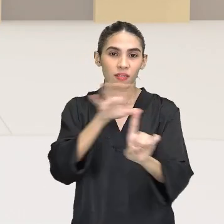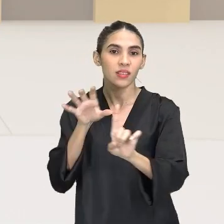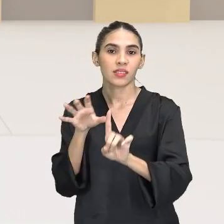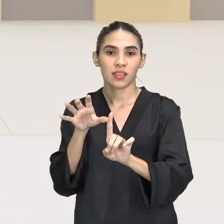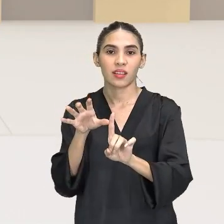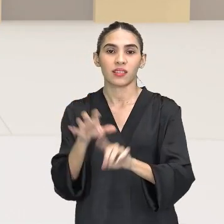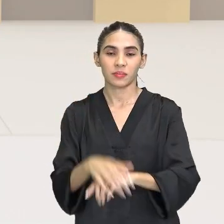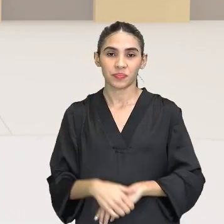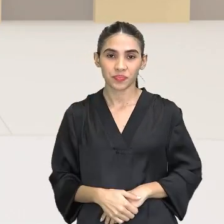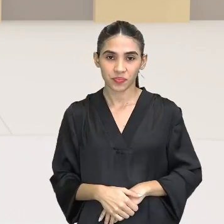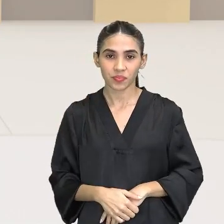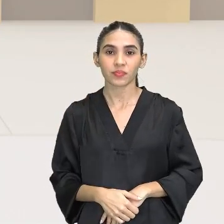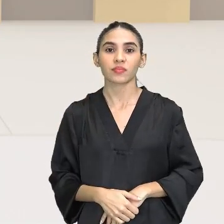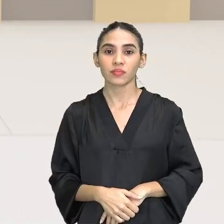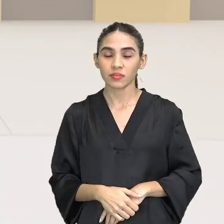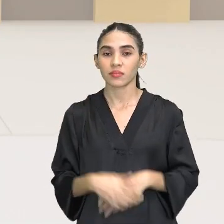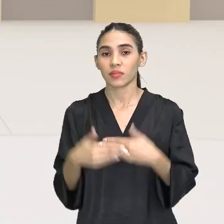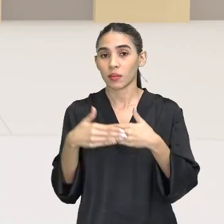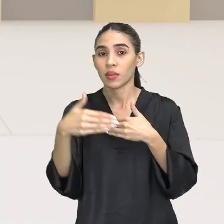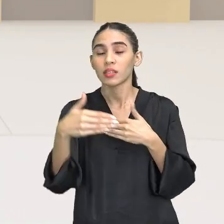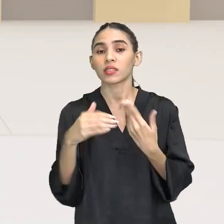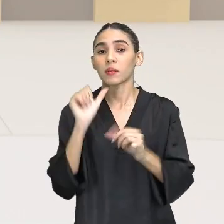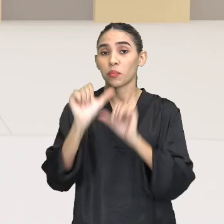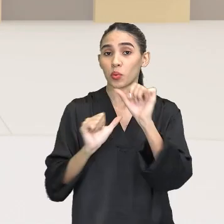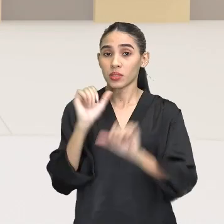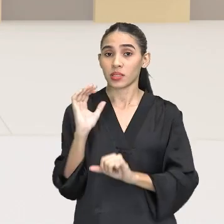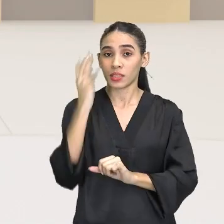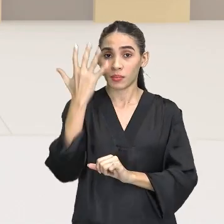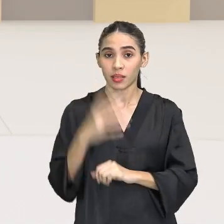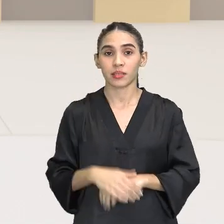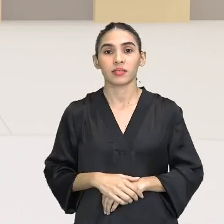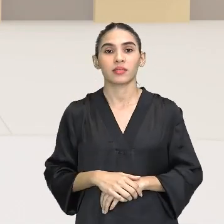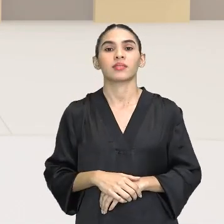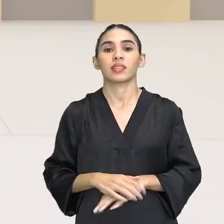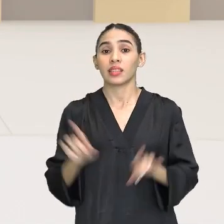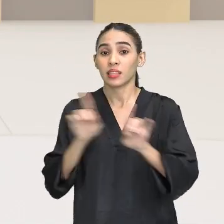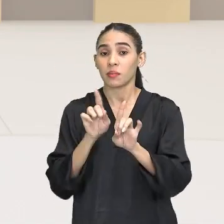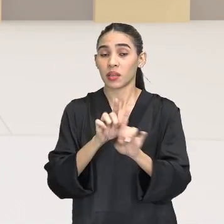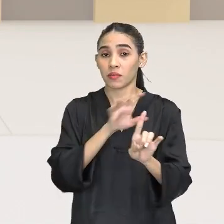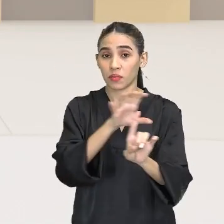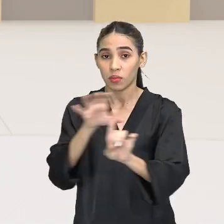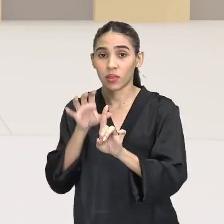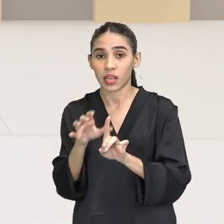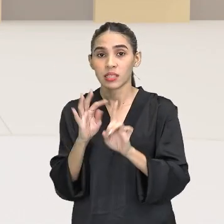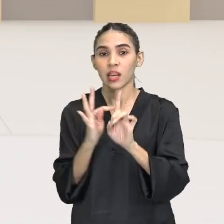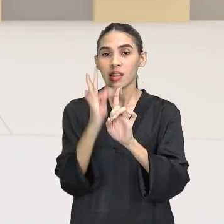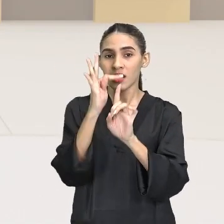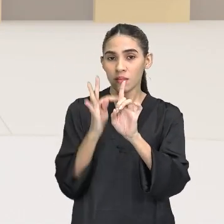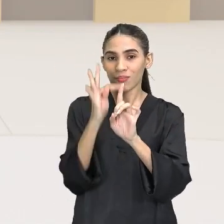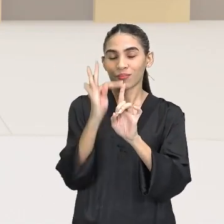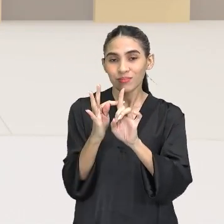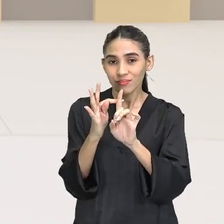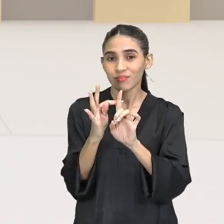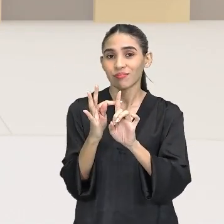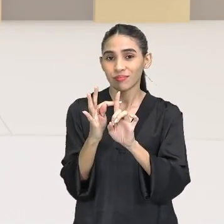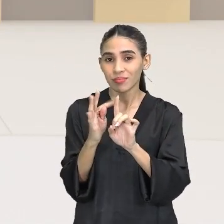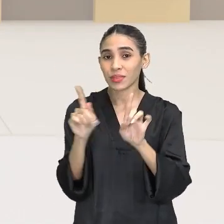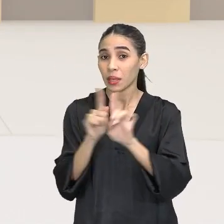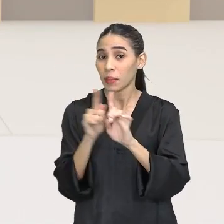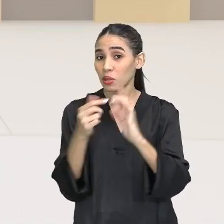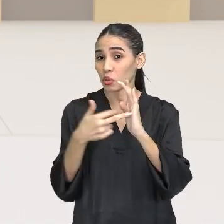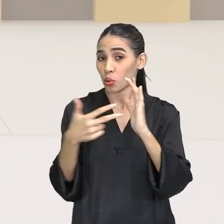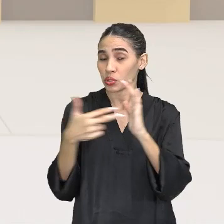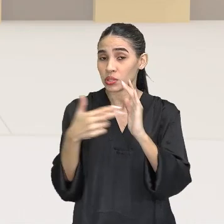afetadas a partir dessas mudanças climáticas. E esses efeitos aí da temperatura também, notícias